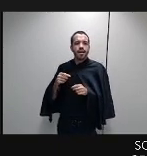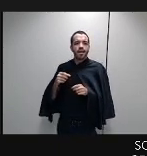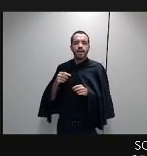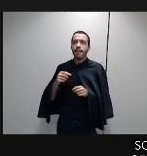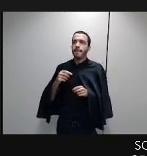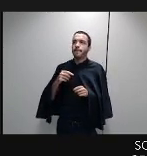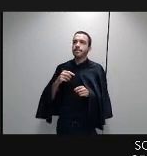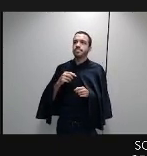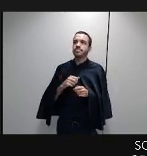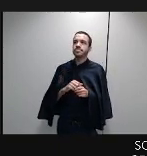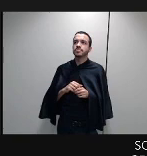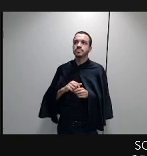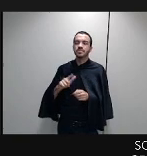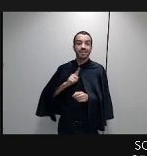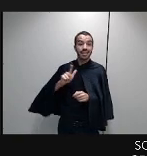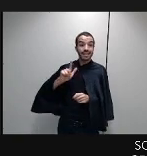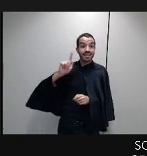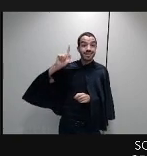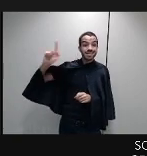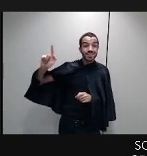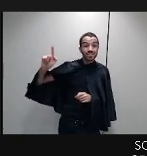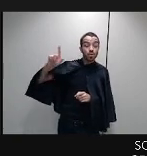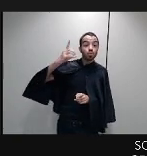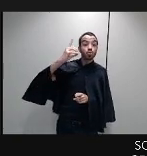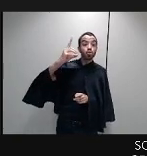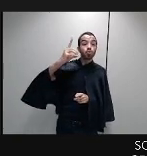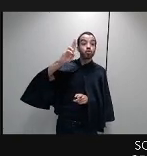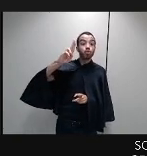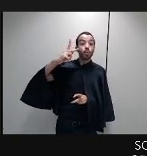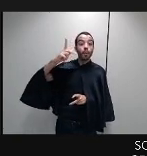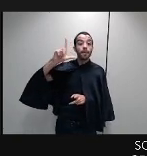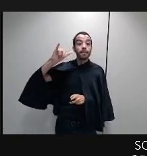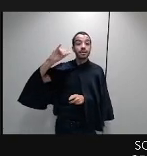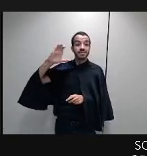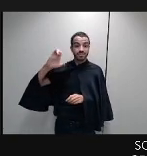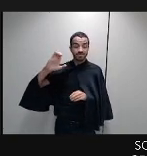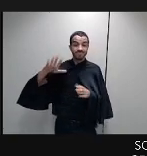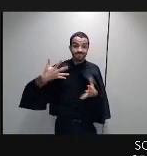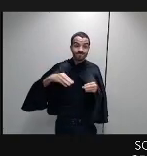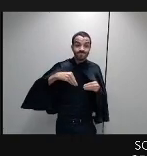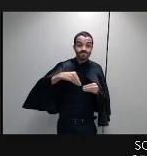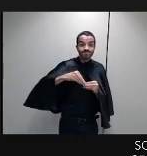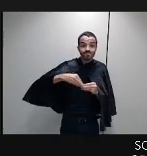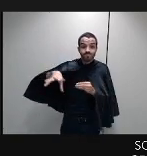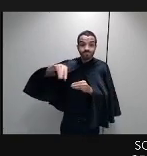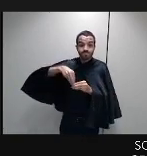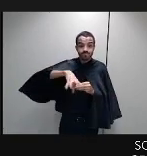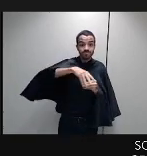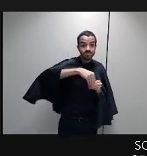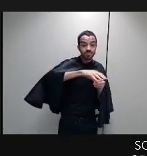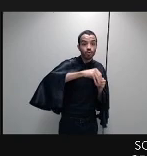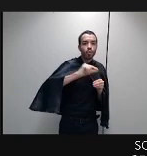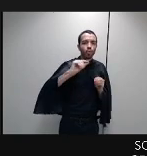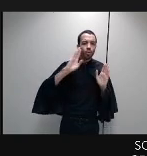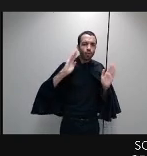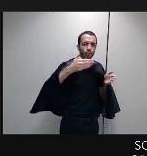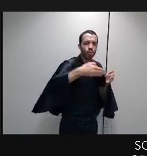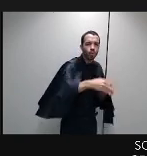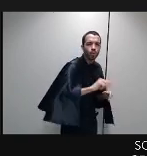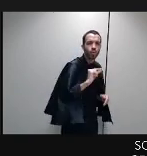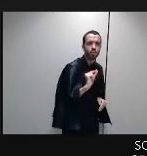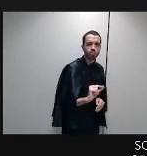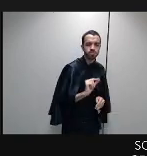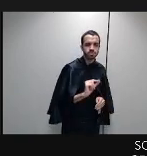Sem dúvida em garantia duplo fecho a assim o encaminhamento que toma por referência omissão no julgado mas e